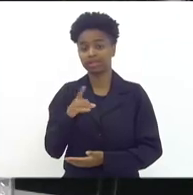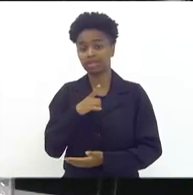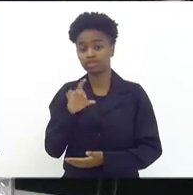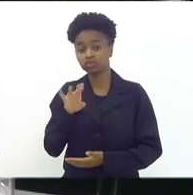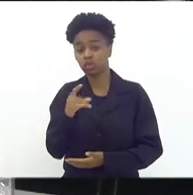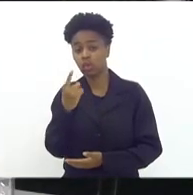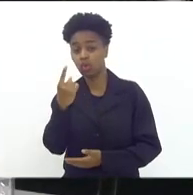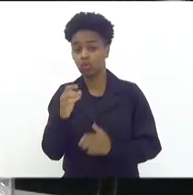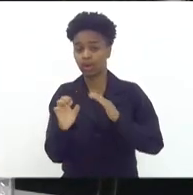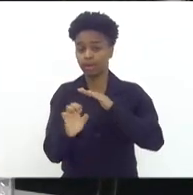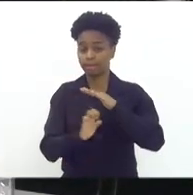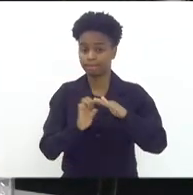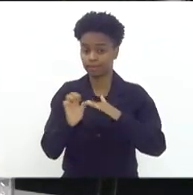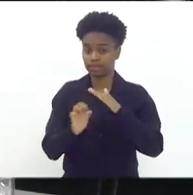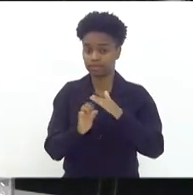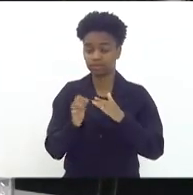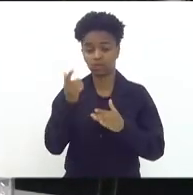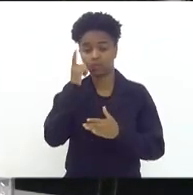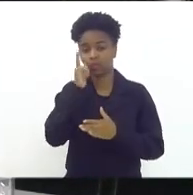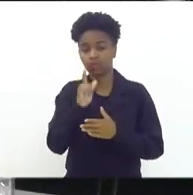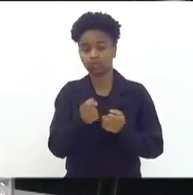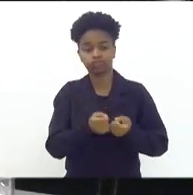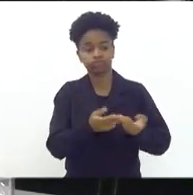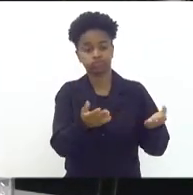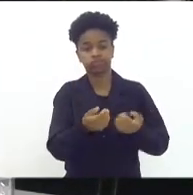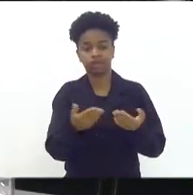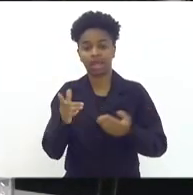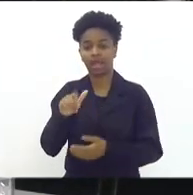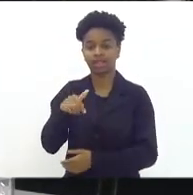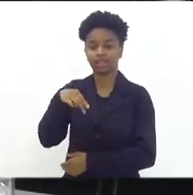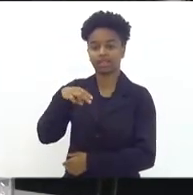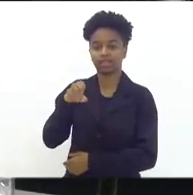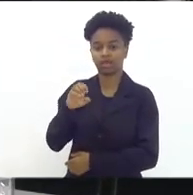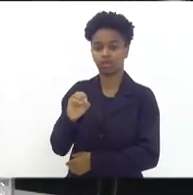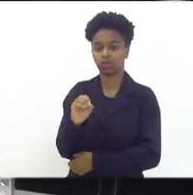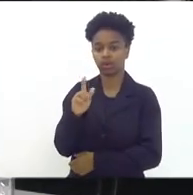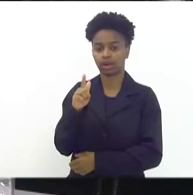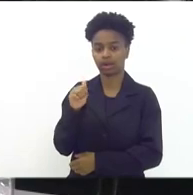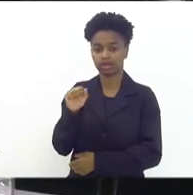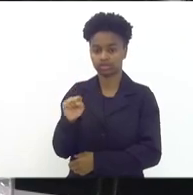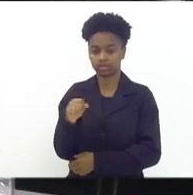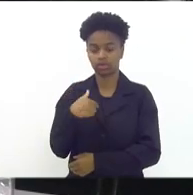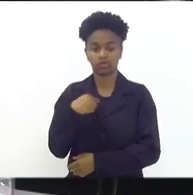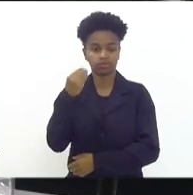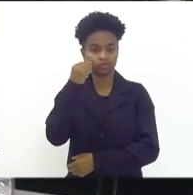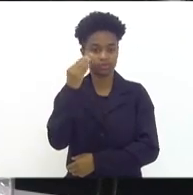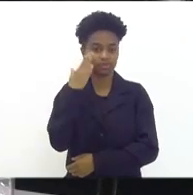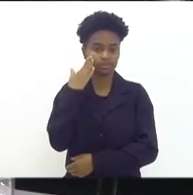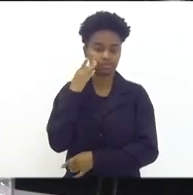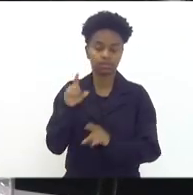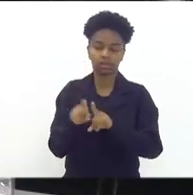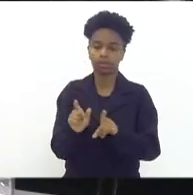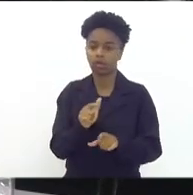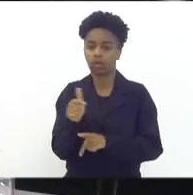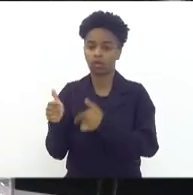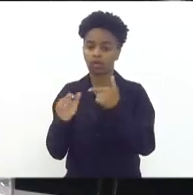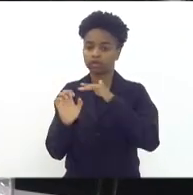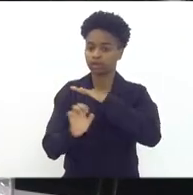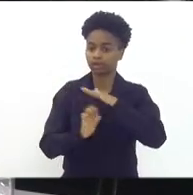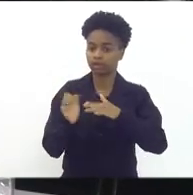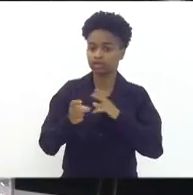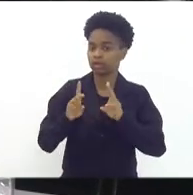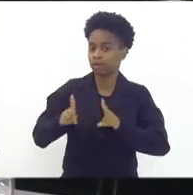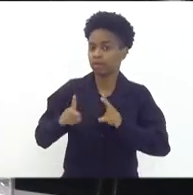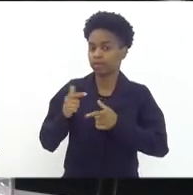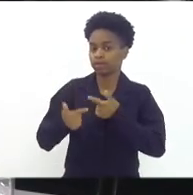que atende toda essa região que é a neogás procurei saber de outra empresa que faz o